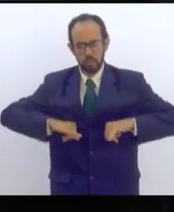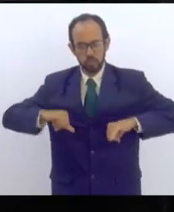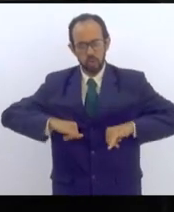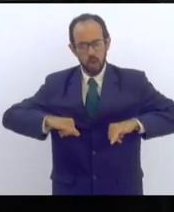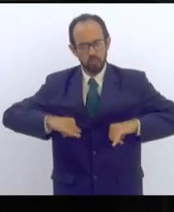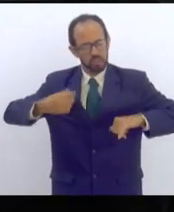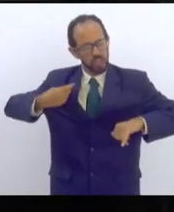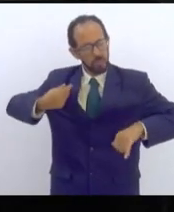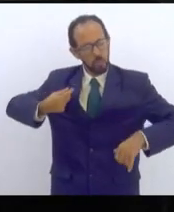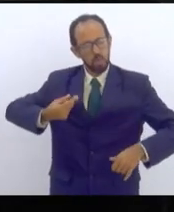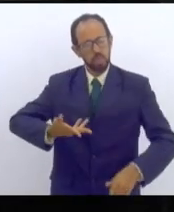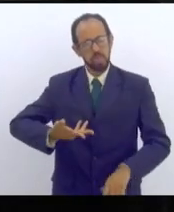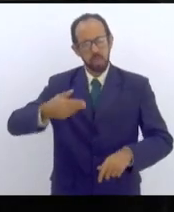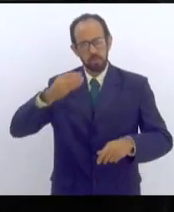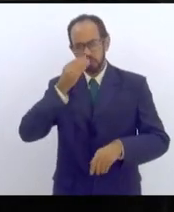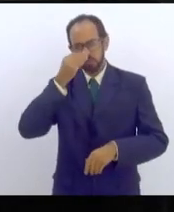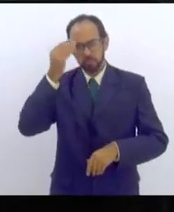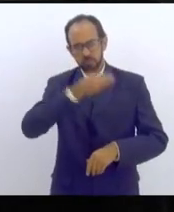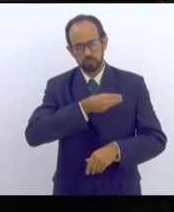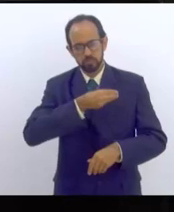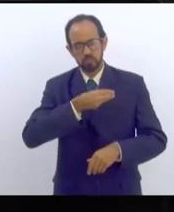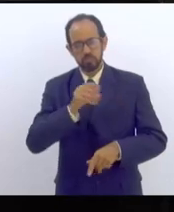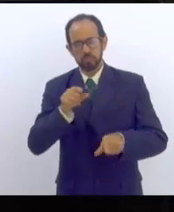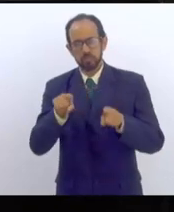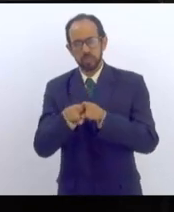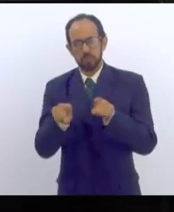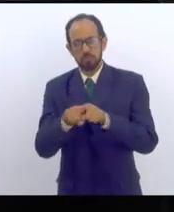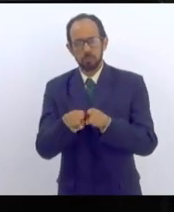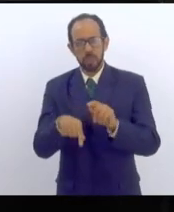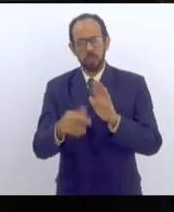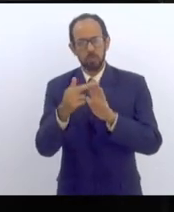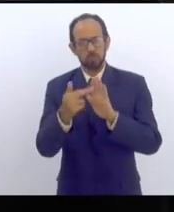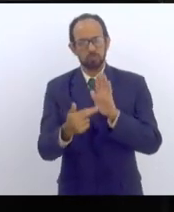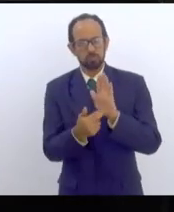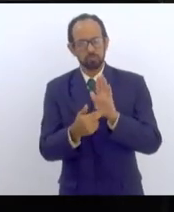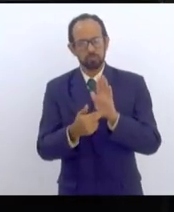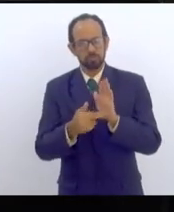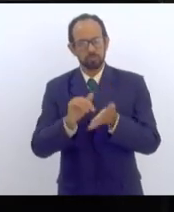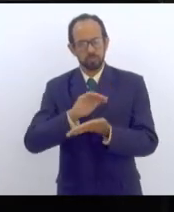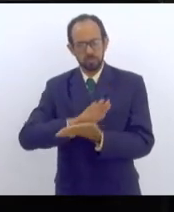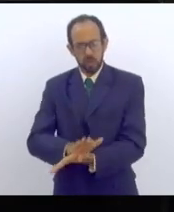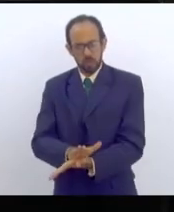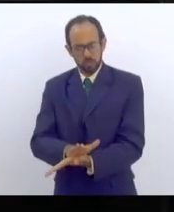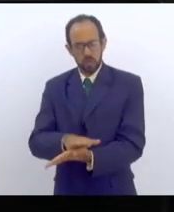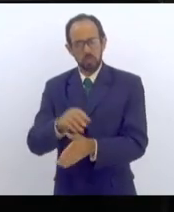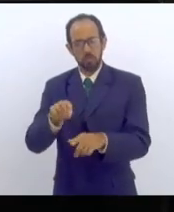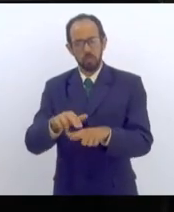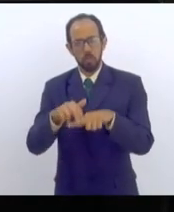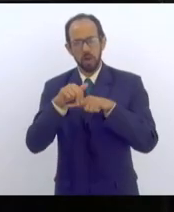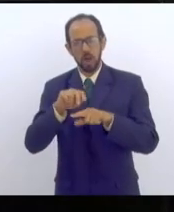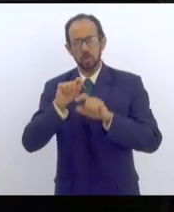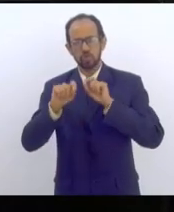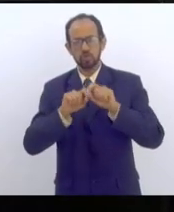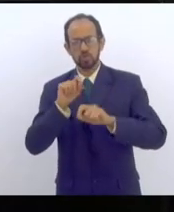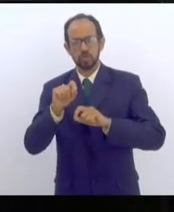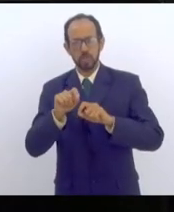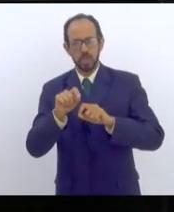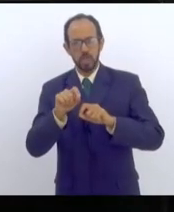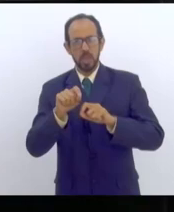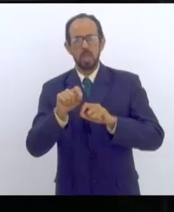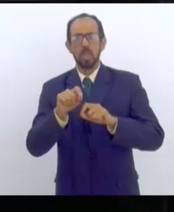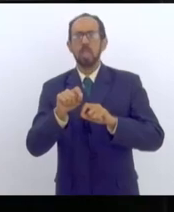muito tempo com descaso, com os protocolos de marginalização, seja por conta